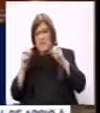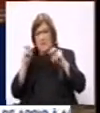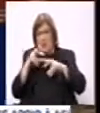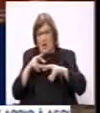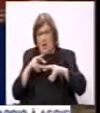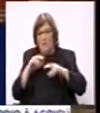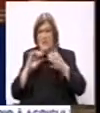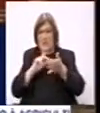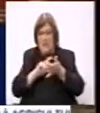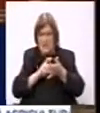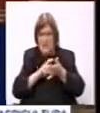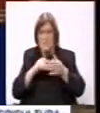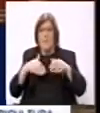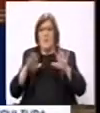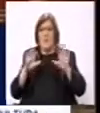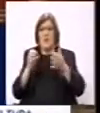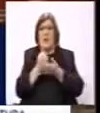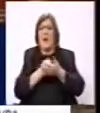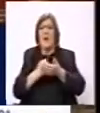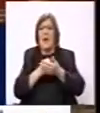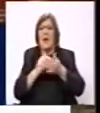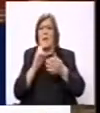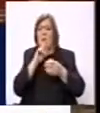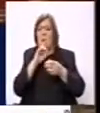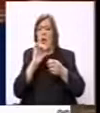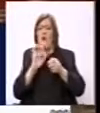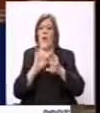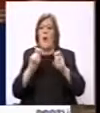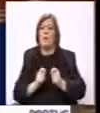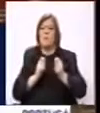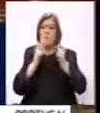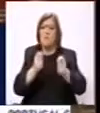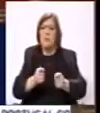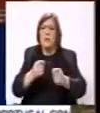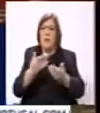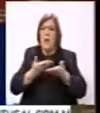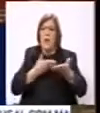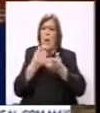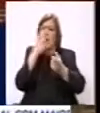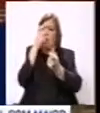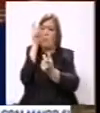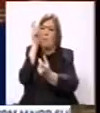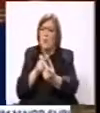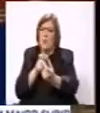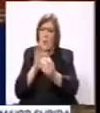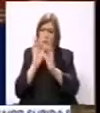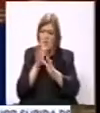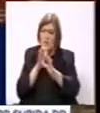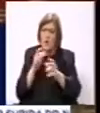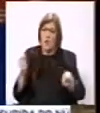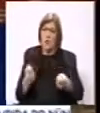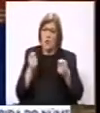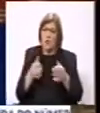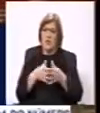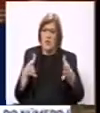a tecnológicos mas não há nada que substitua a esta relação pessoal com sexo tenha crescido também